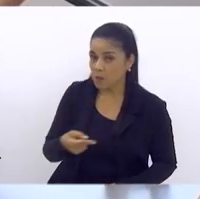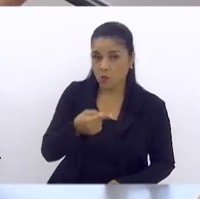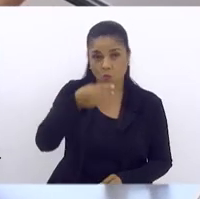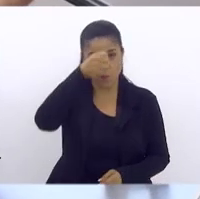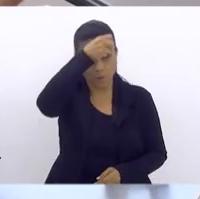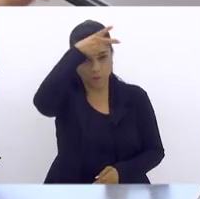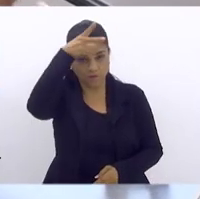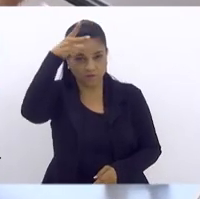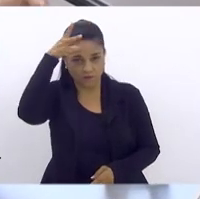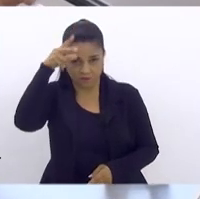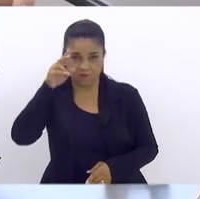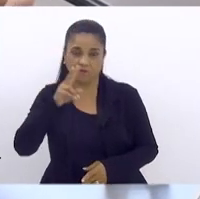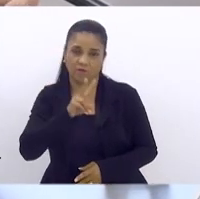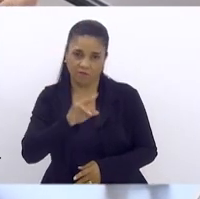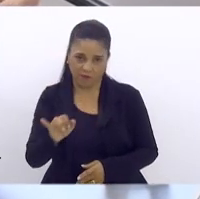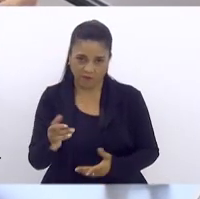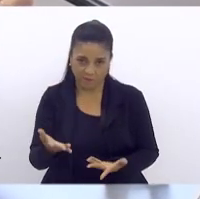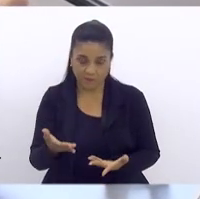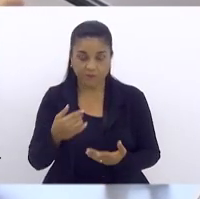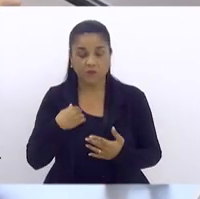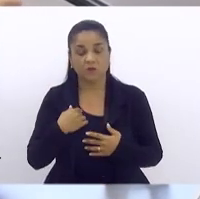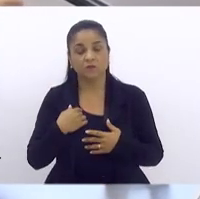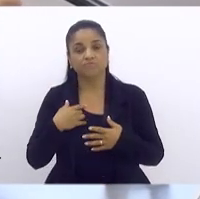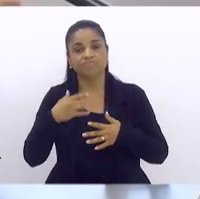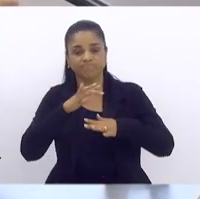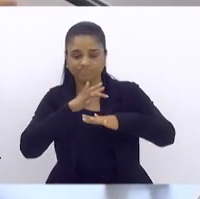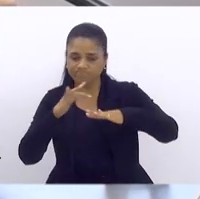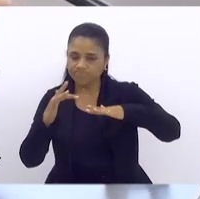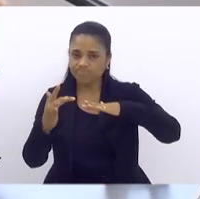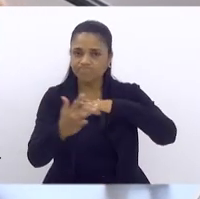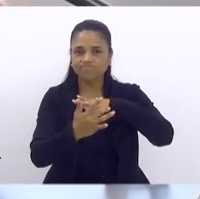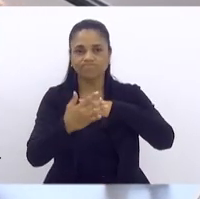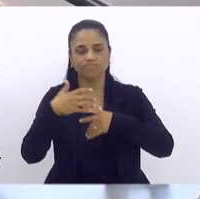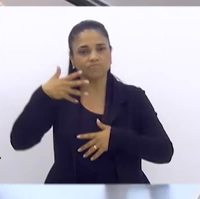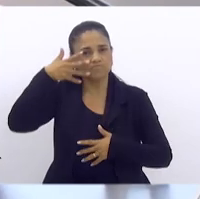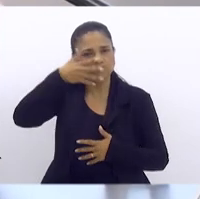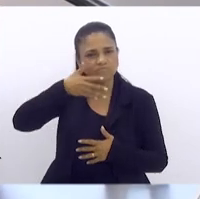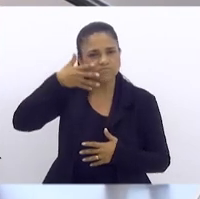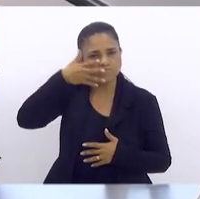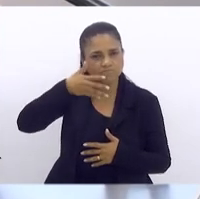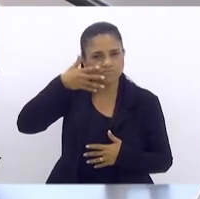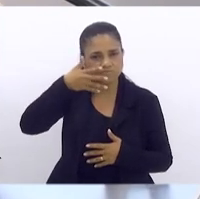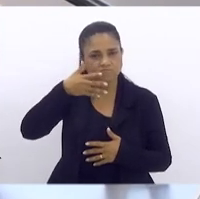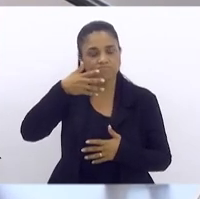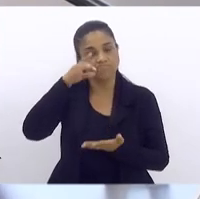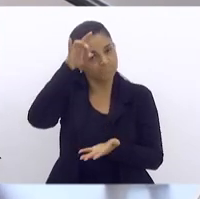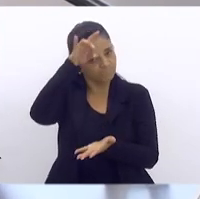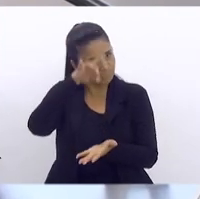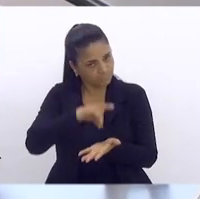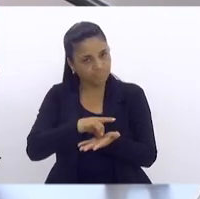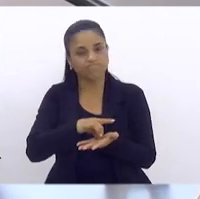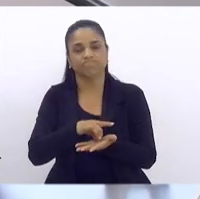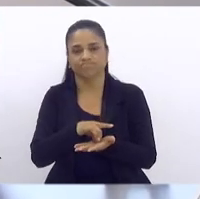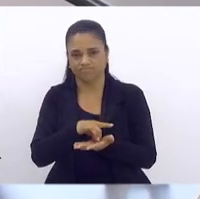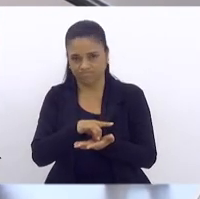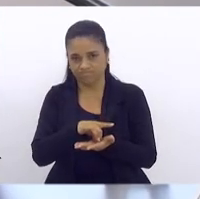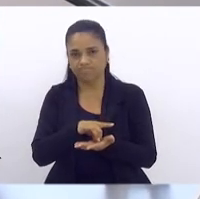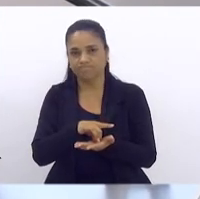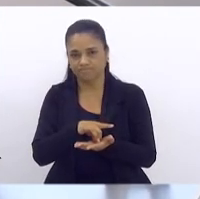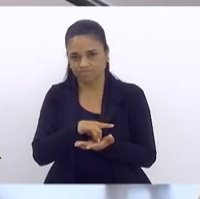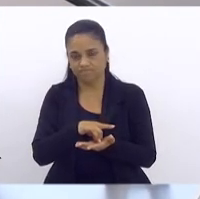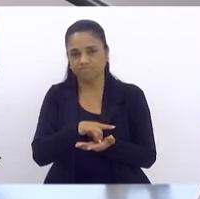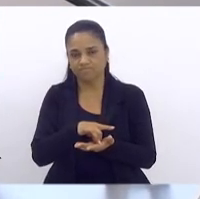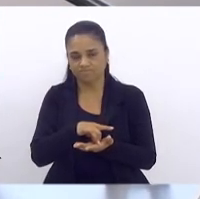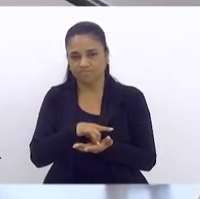esse discurso e essa violência na rede, ela acontece de fato, acontece de